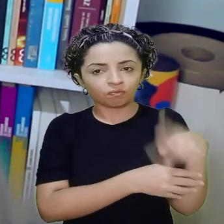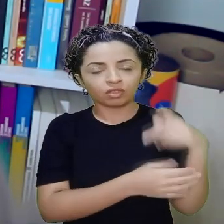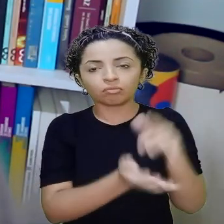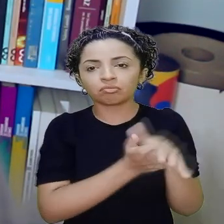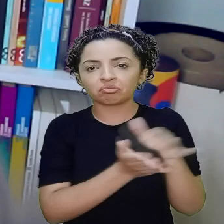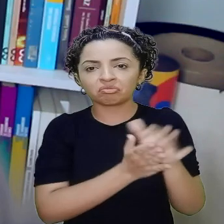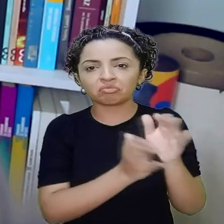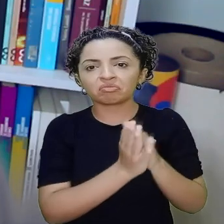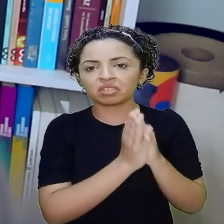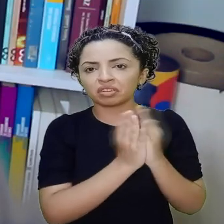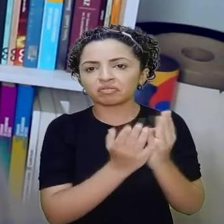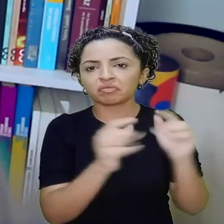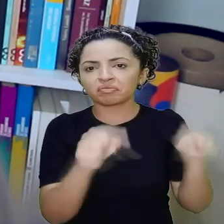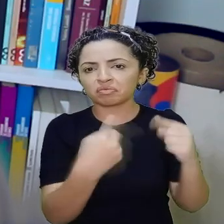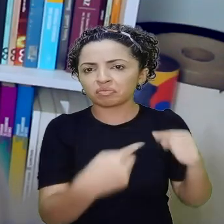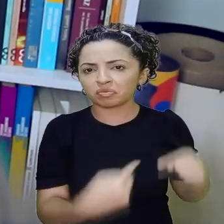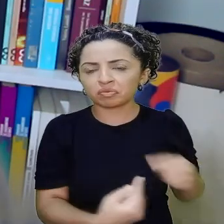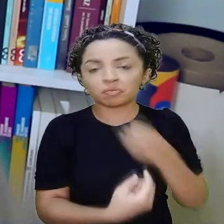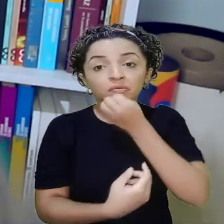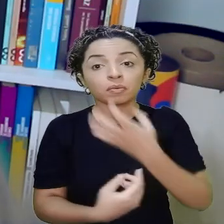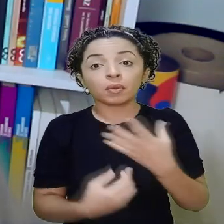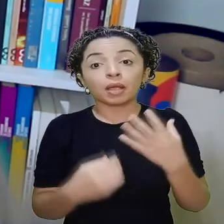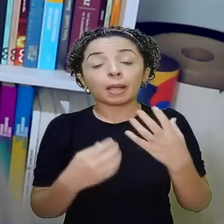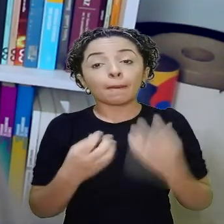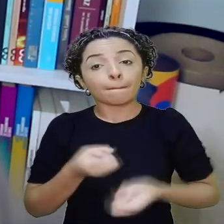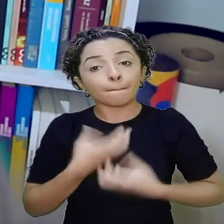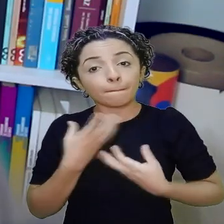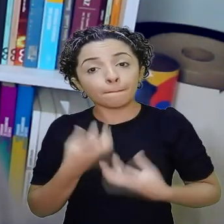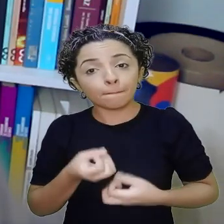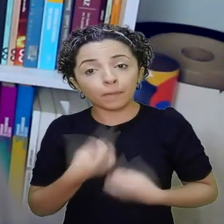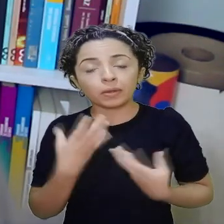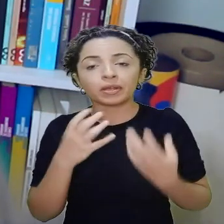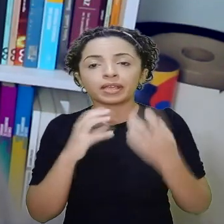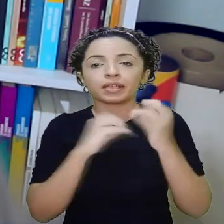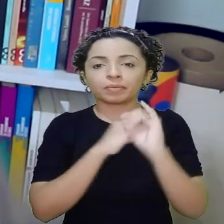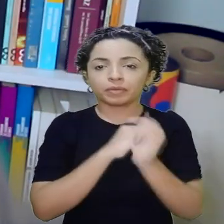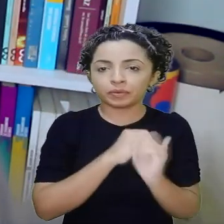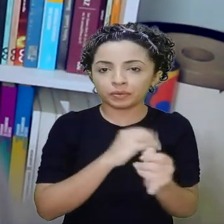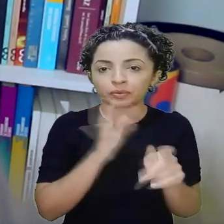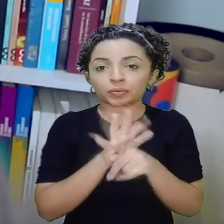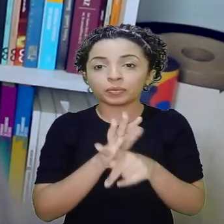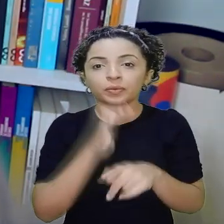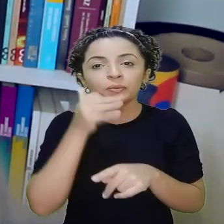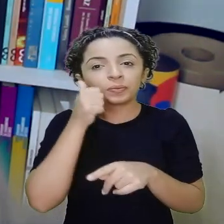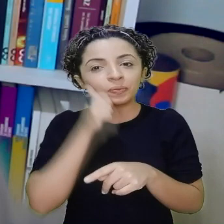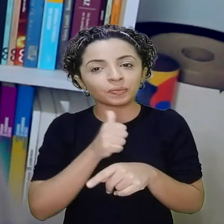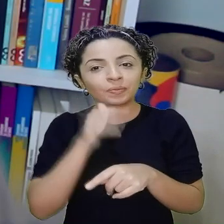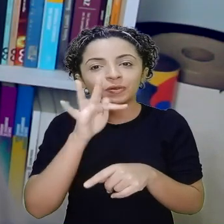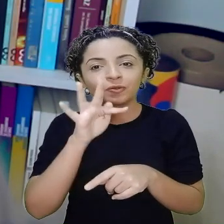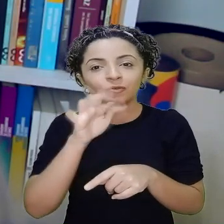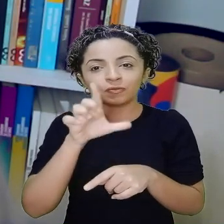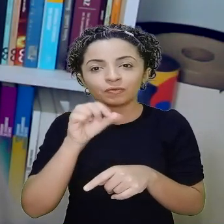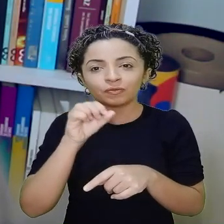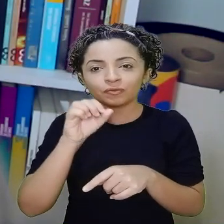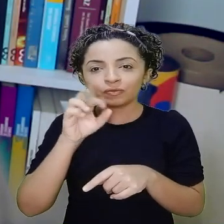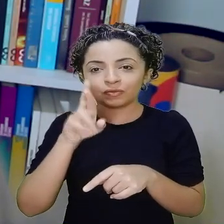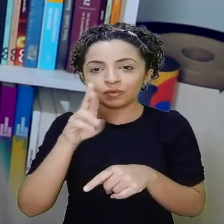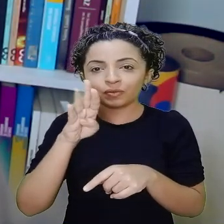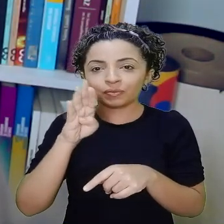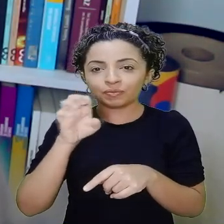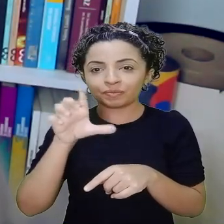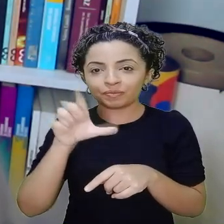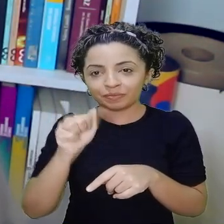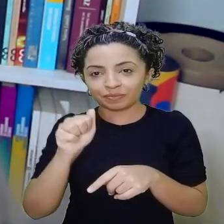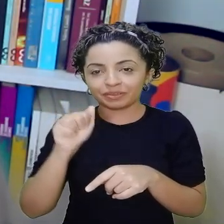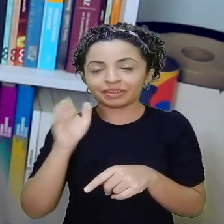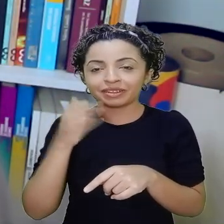editora do Rio de Janeiro, muito da boa. Boa mesmo as publicações da Oficina Raquel, que são poemas e contos da